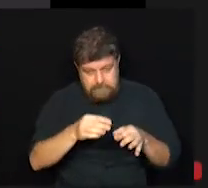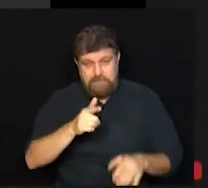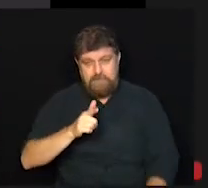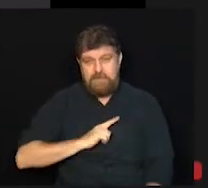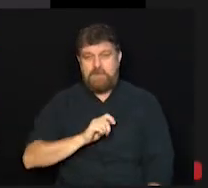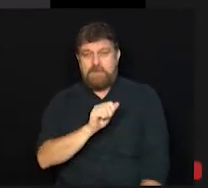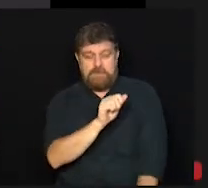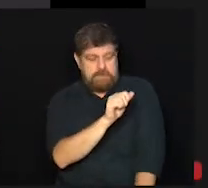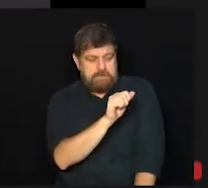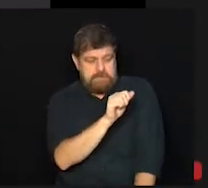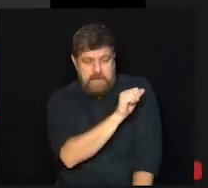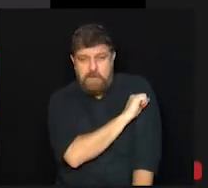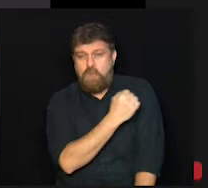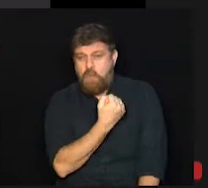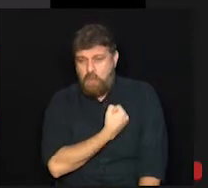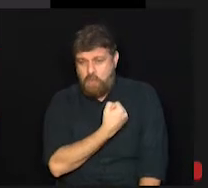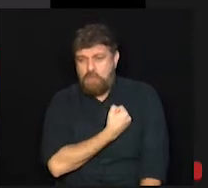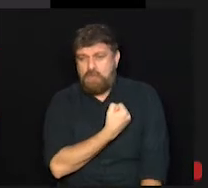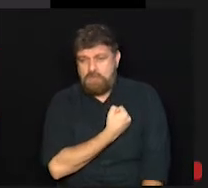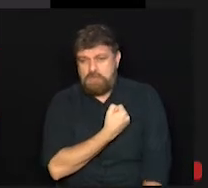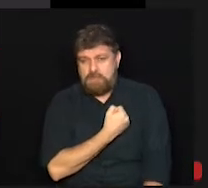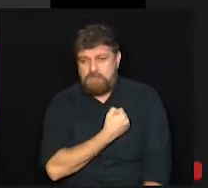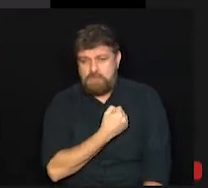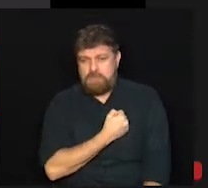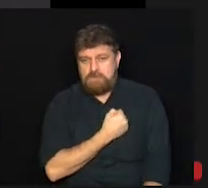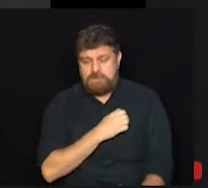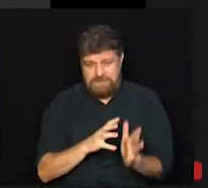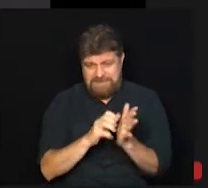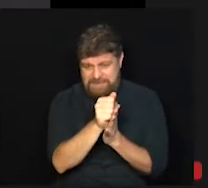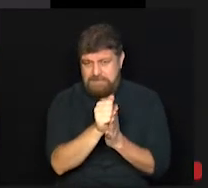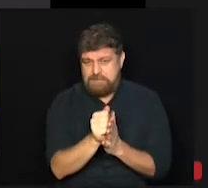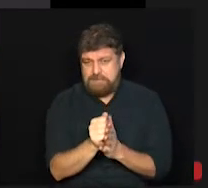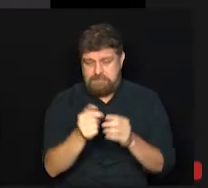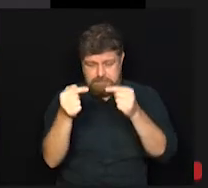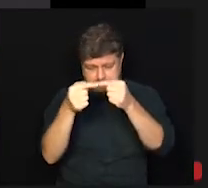de candidatos absolutamente esperado,